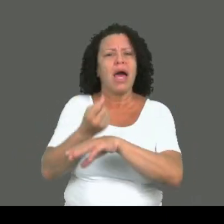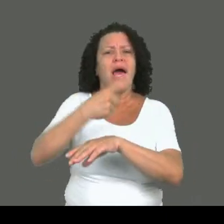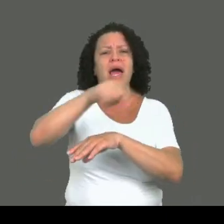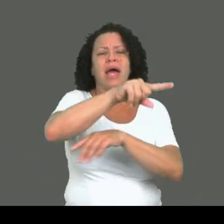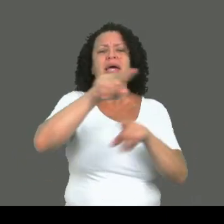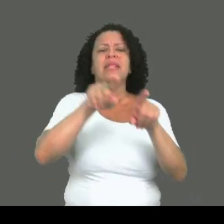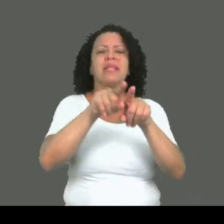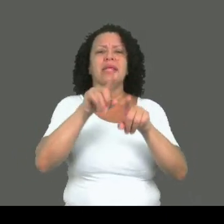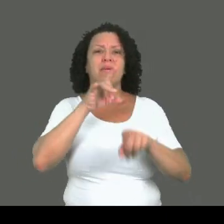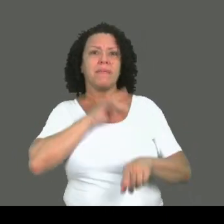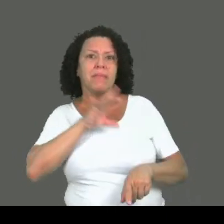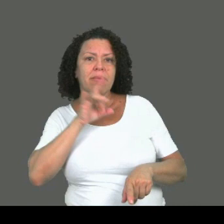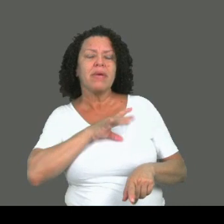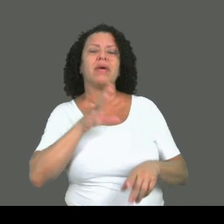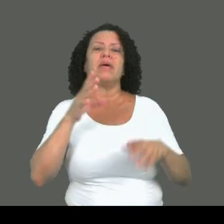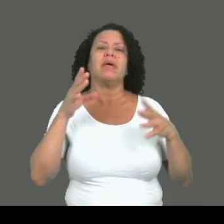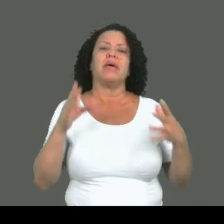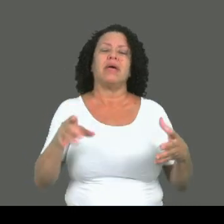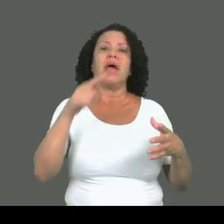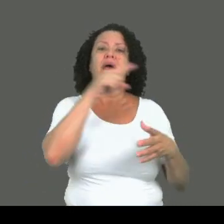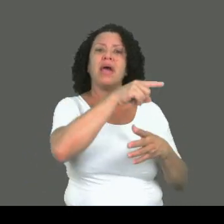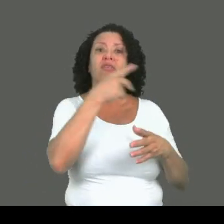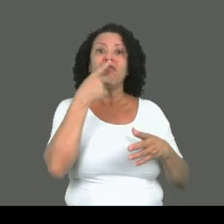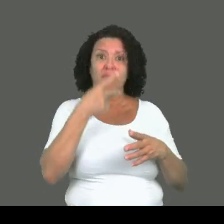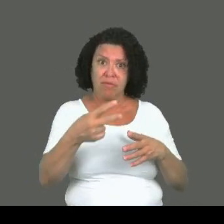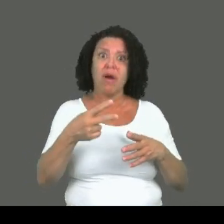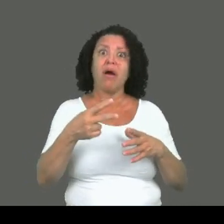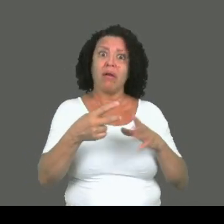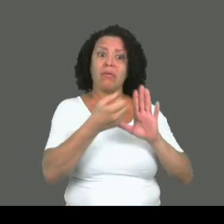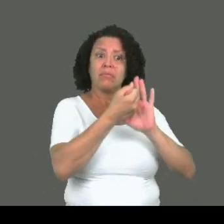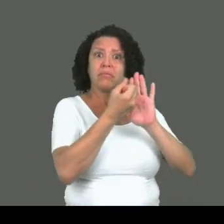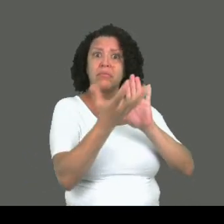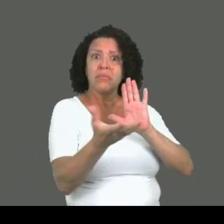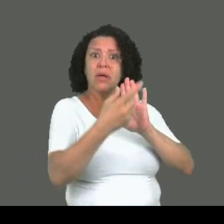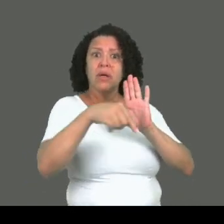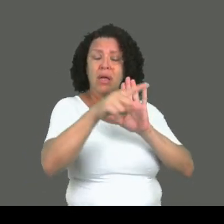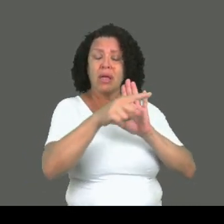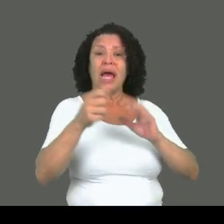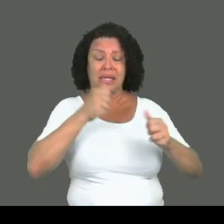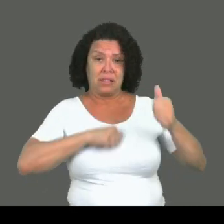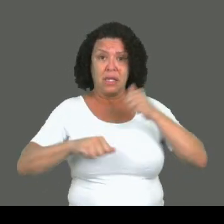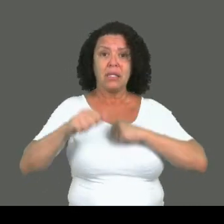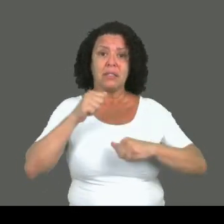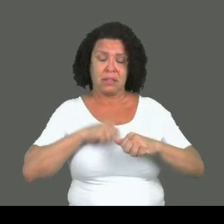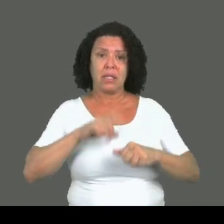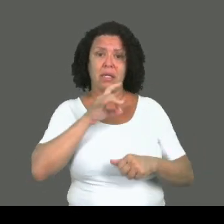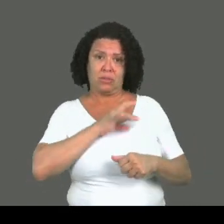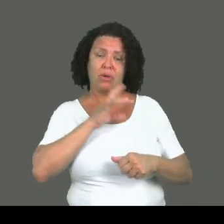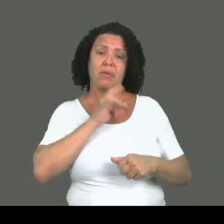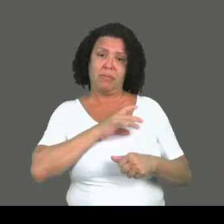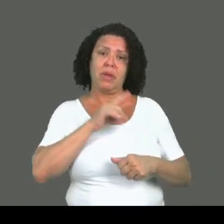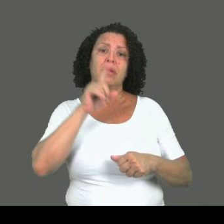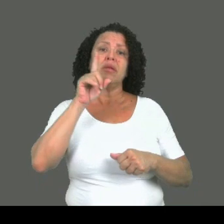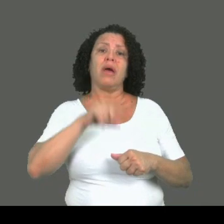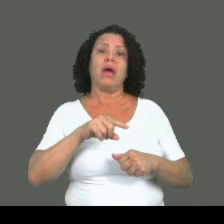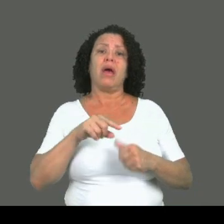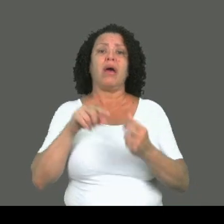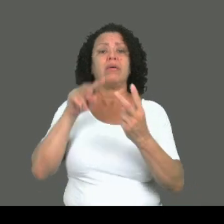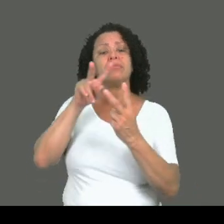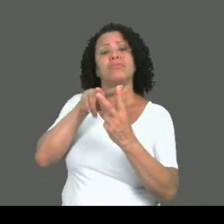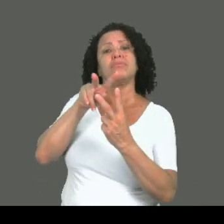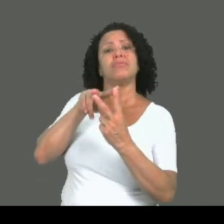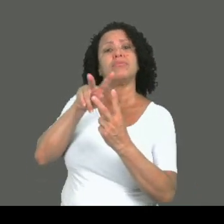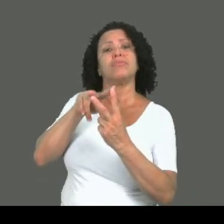medo, né? E eles abordam falando o seguinte, que a ansiedade e o medo, eles são dois